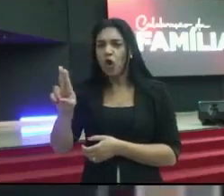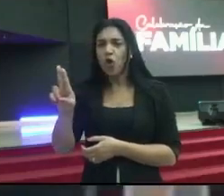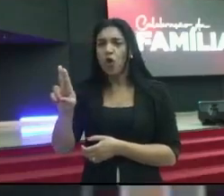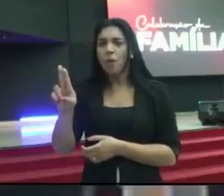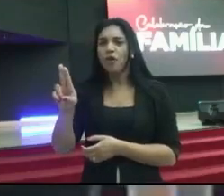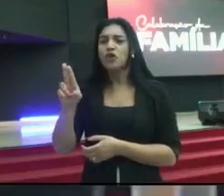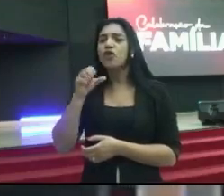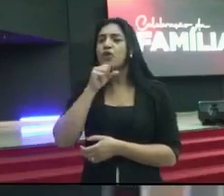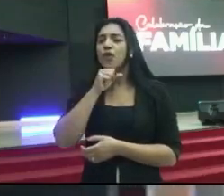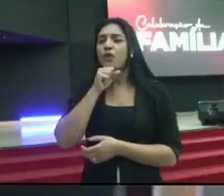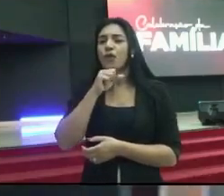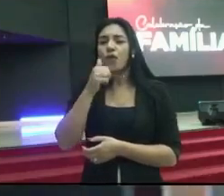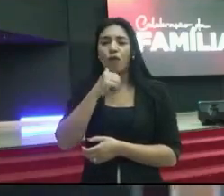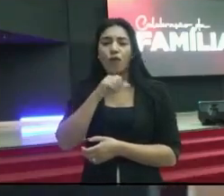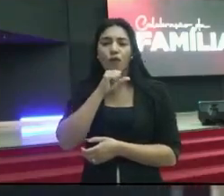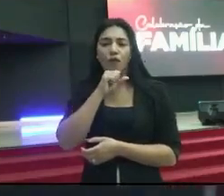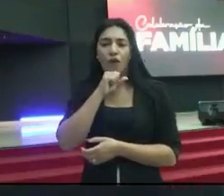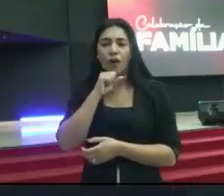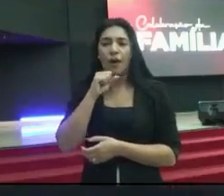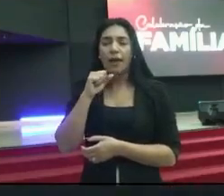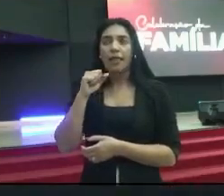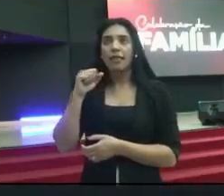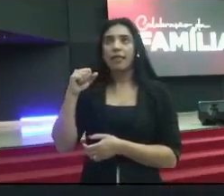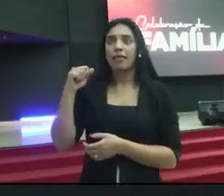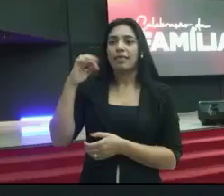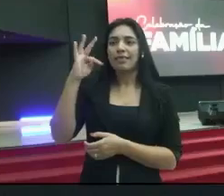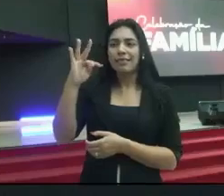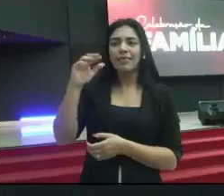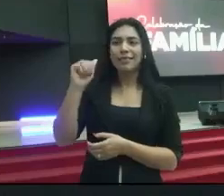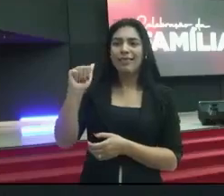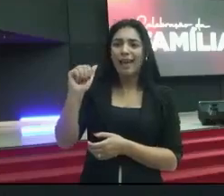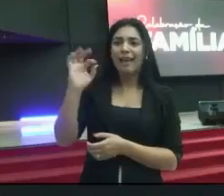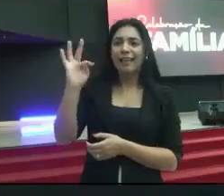teve bisavô, você teve também